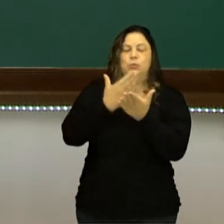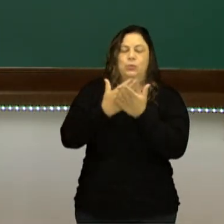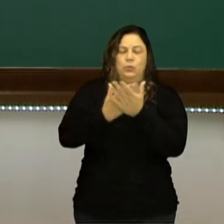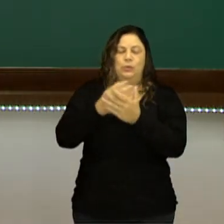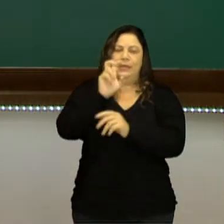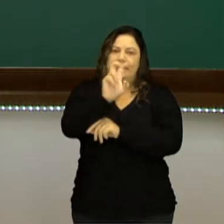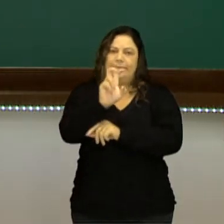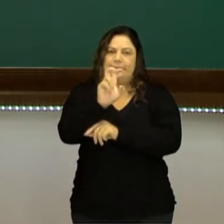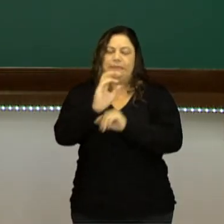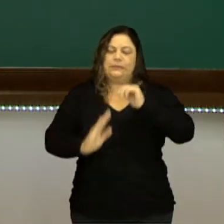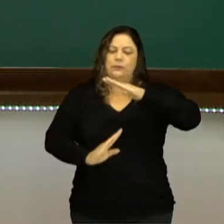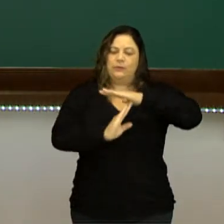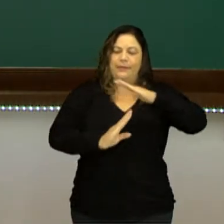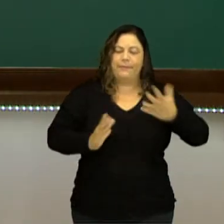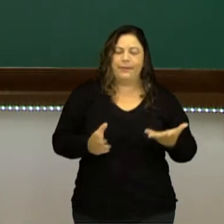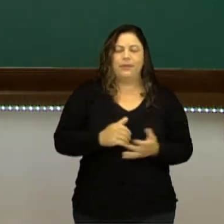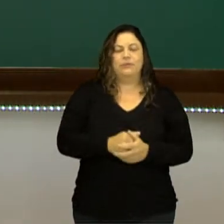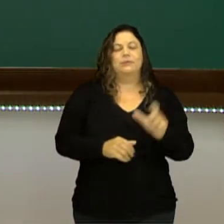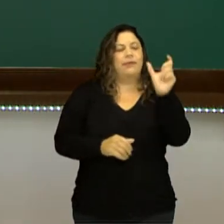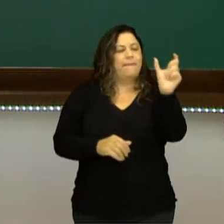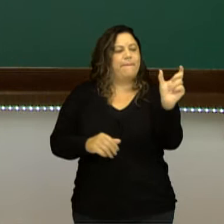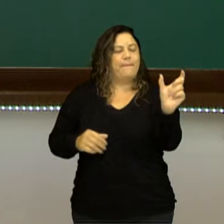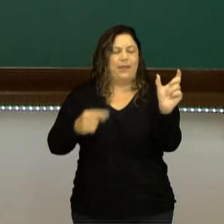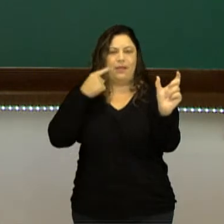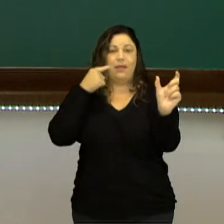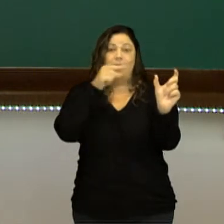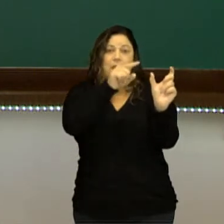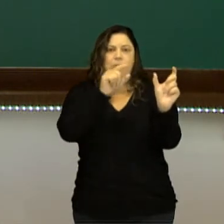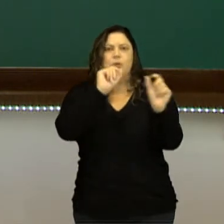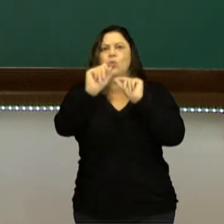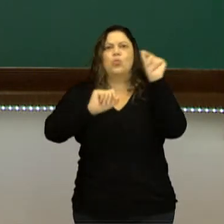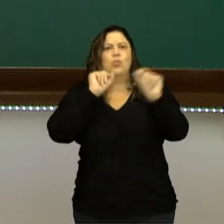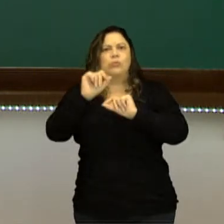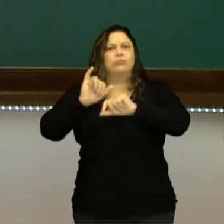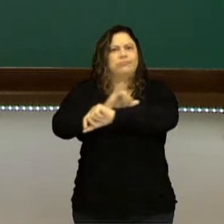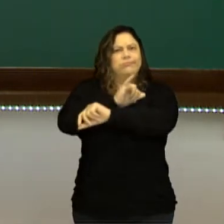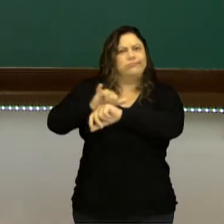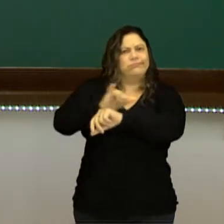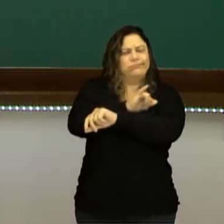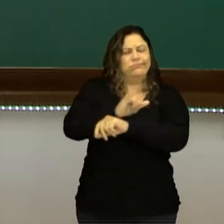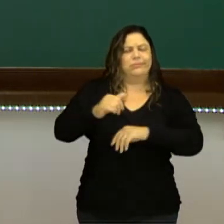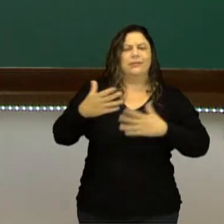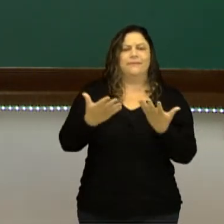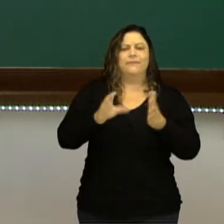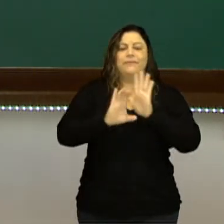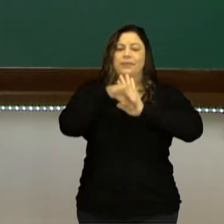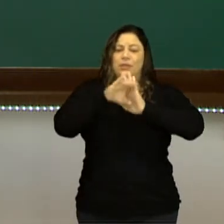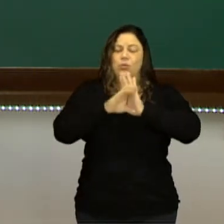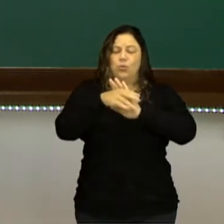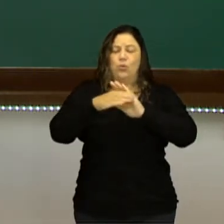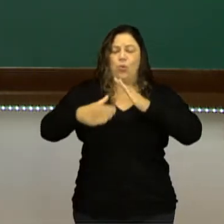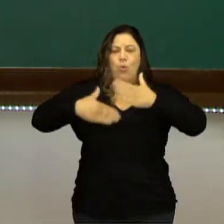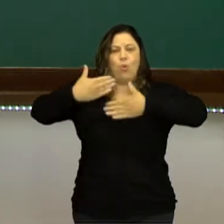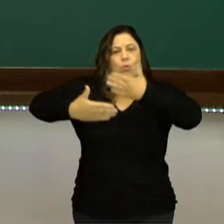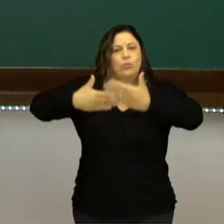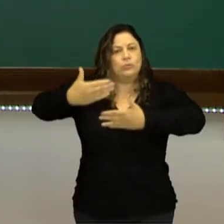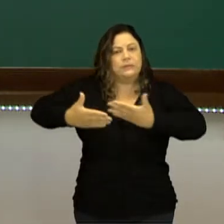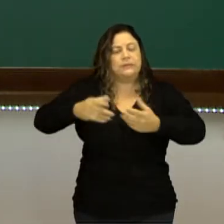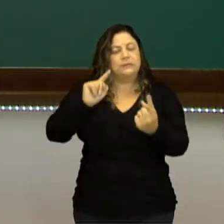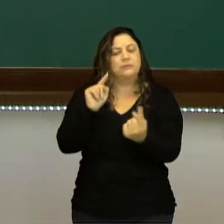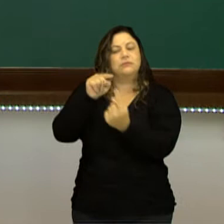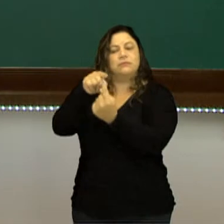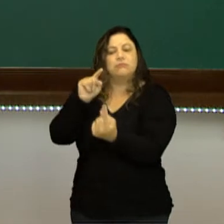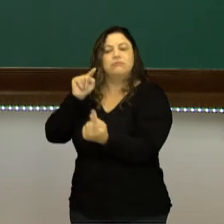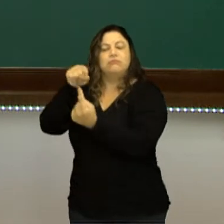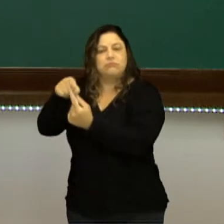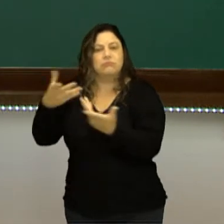pausa. Mapa mental, né? Como que é essa técnica do mapa mental? Trabalhar a partir de um conceito gerador e